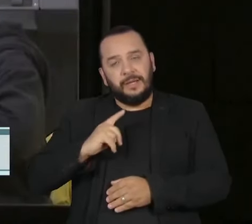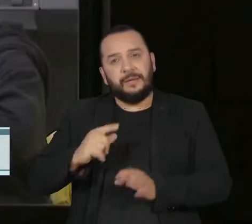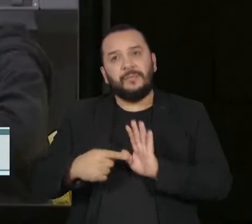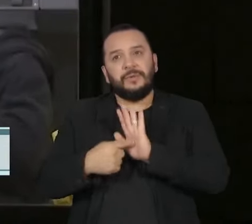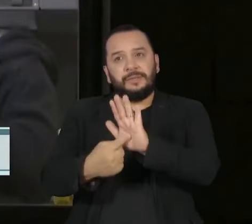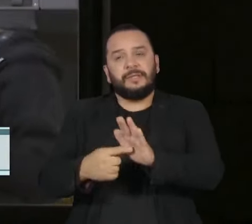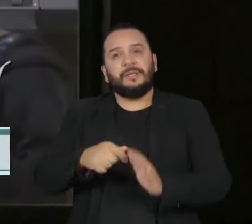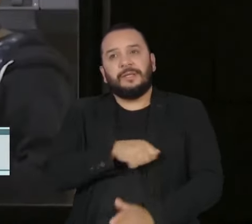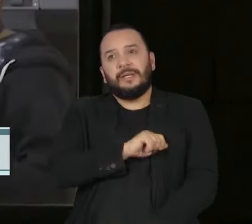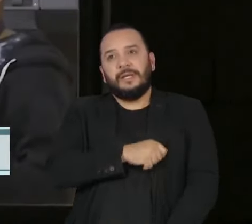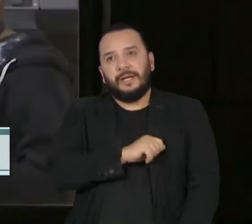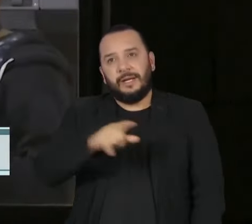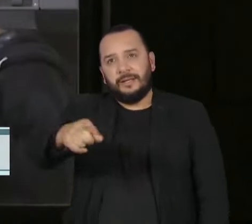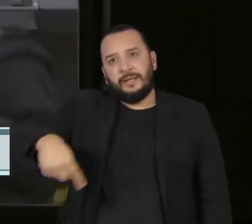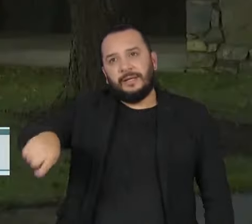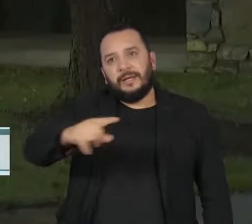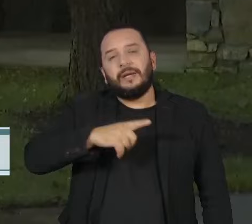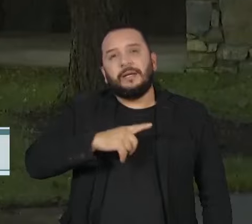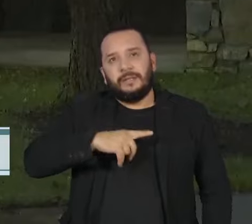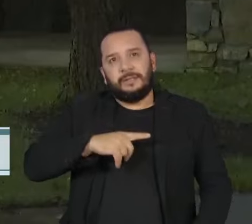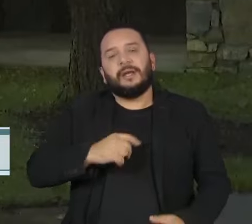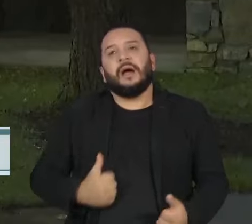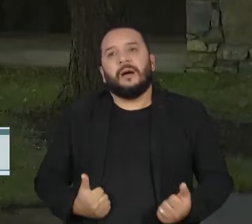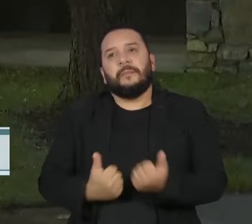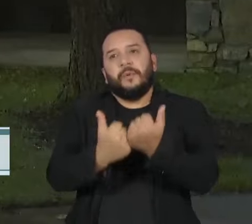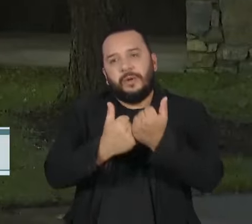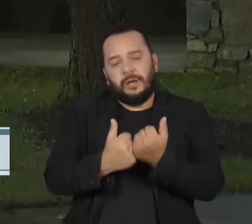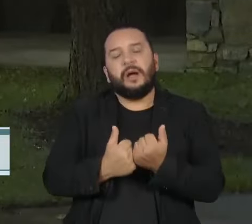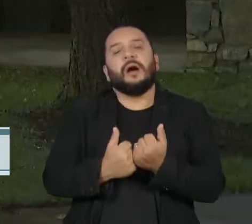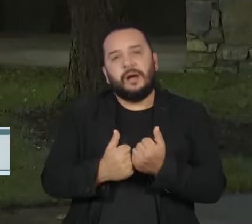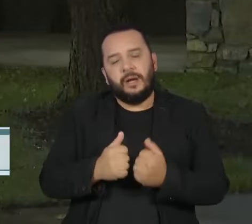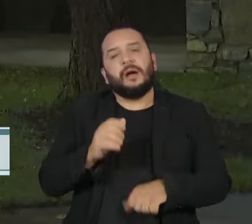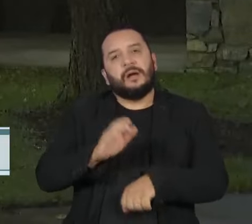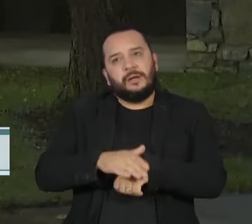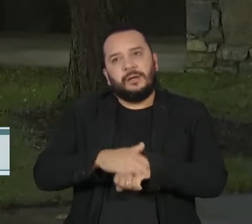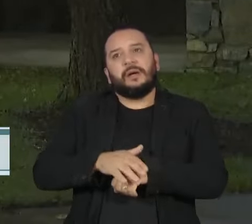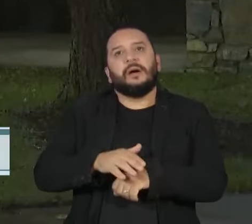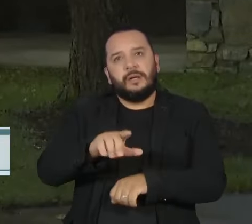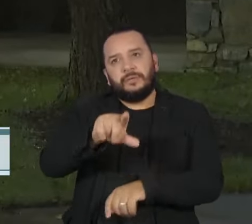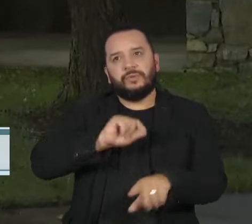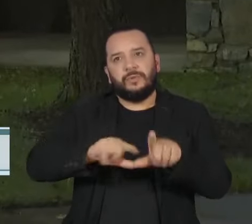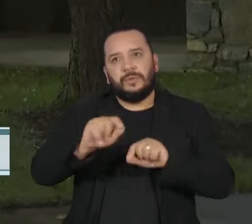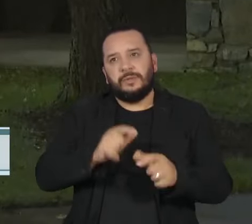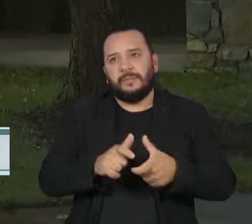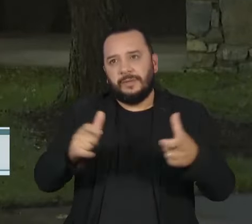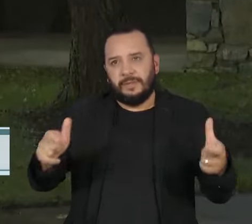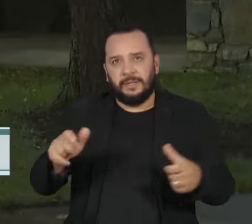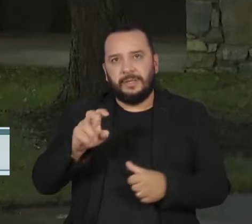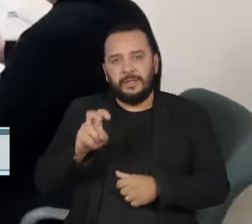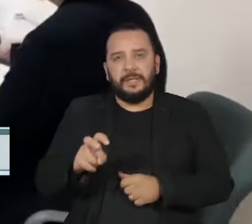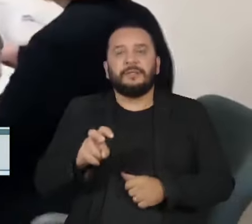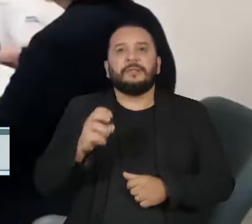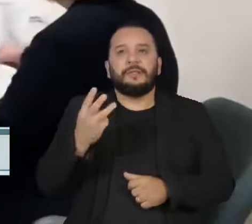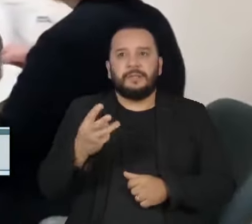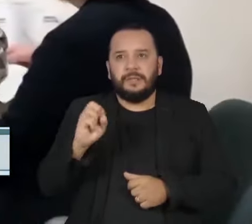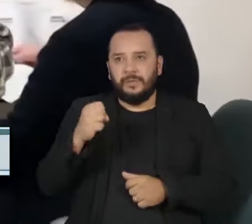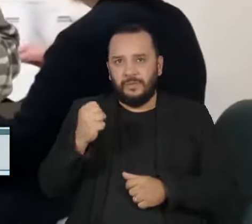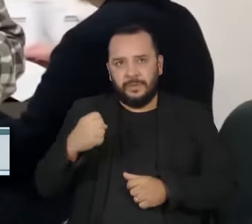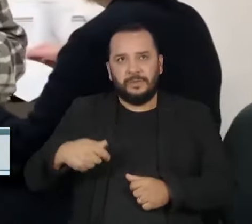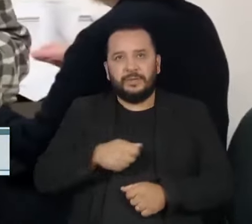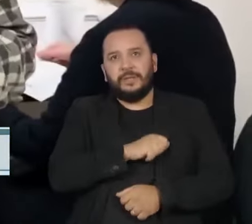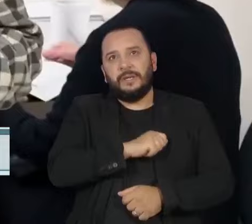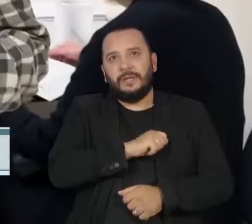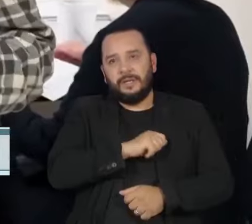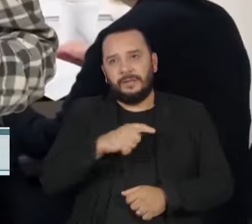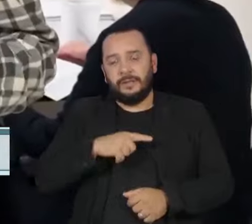que têm a responsabilidade de endossar a escolha da maioria em cada estado. São 538 delegados distribuídos pelos